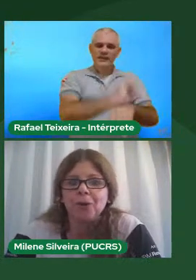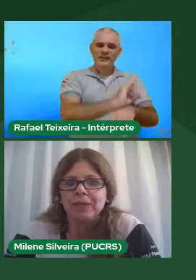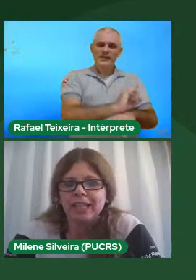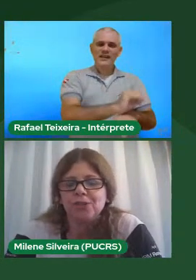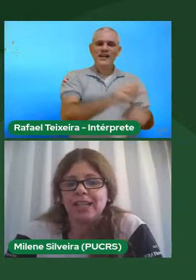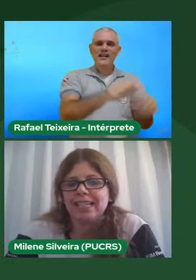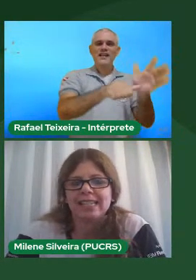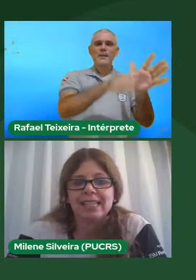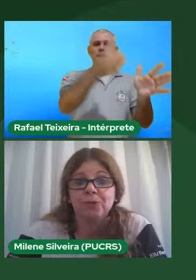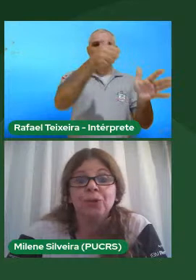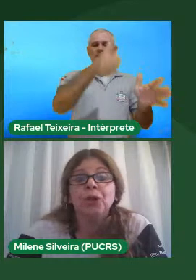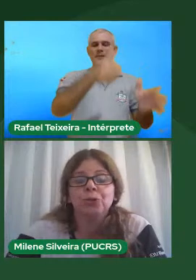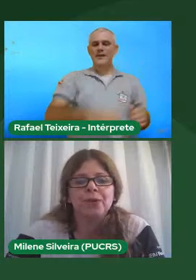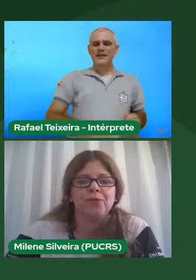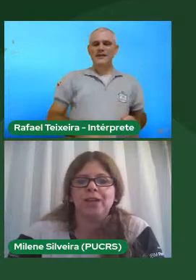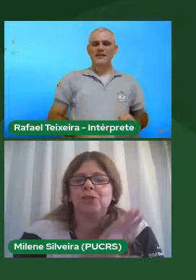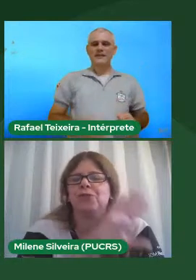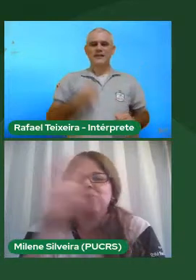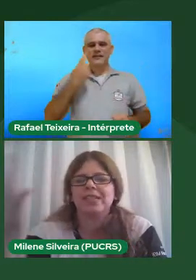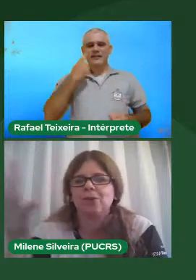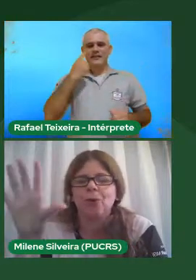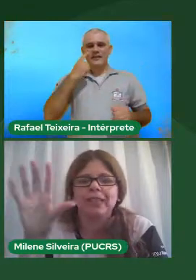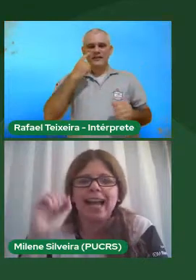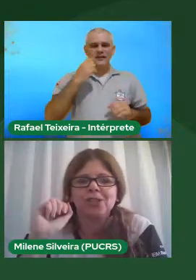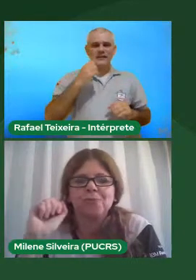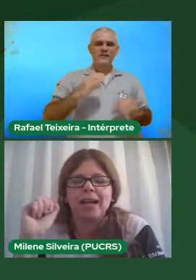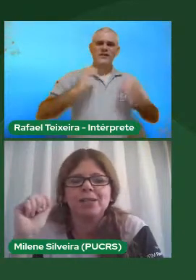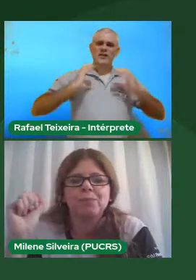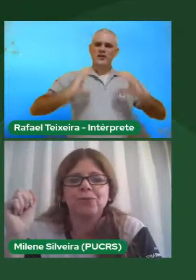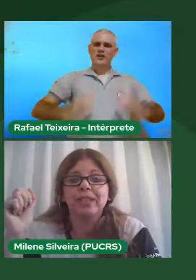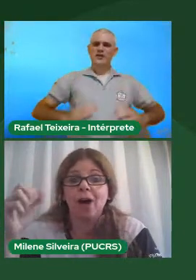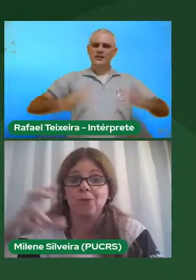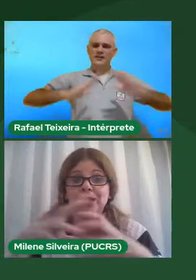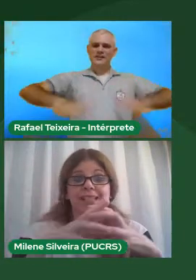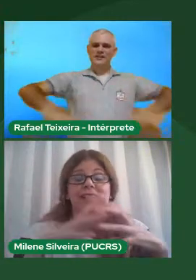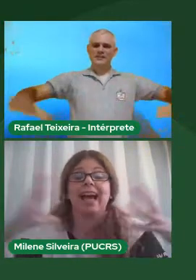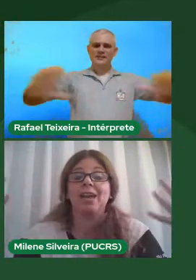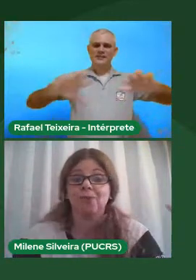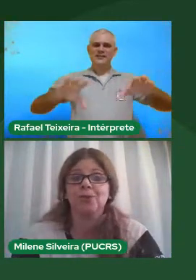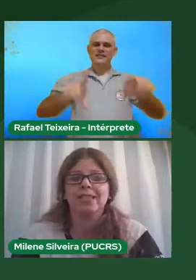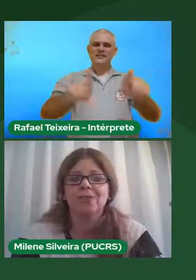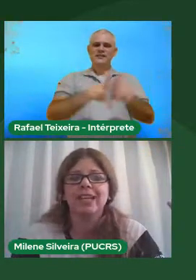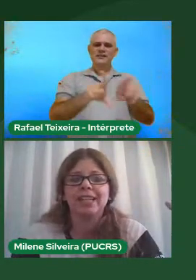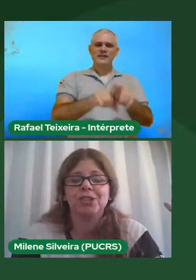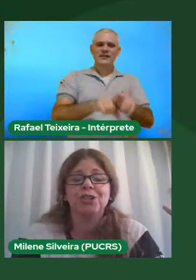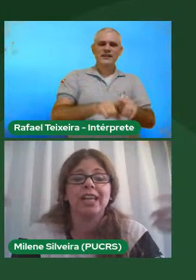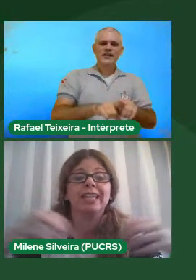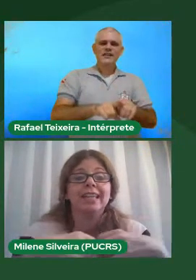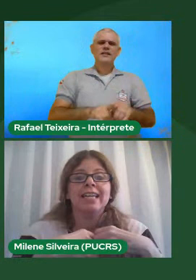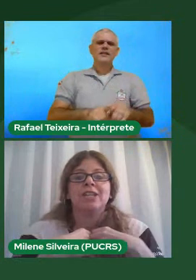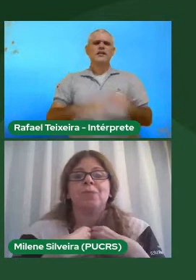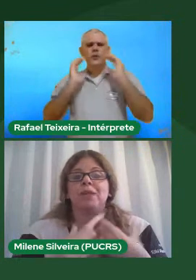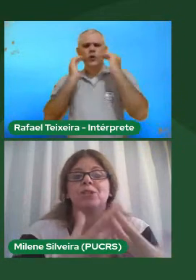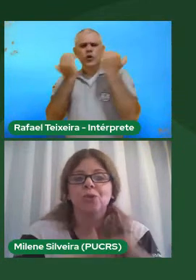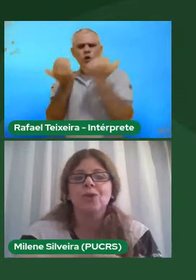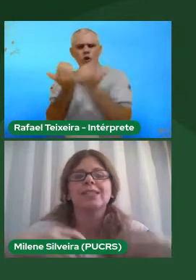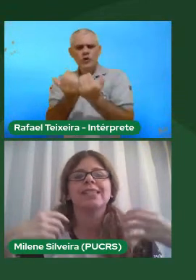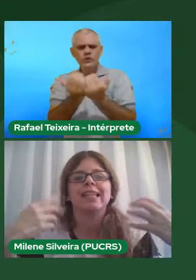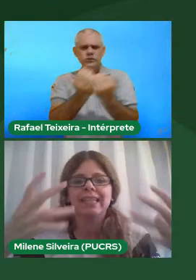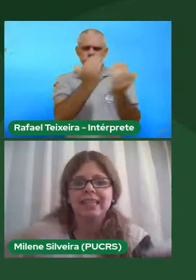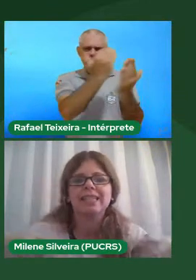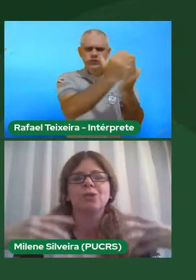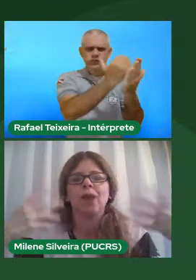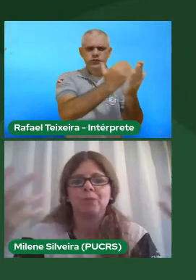programa e comitê de organização do evento, a gente vai fazer um contraste mais para o final, mostrando assim a evolução, né, que a gente tem de